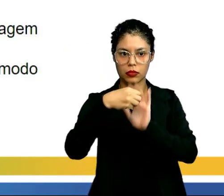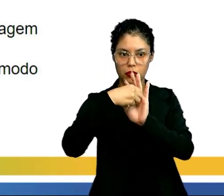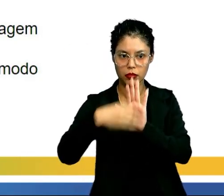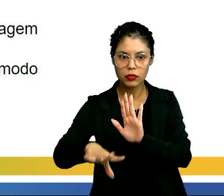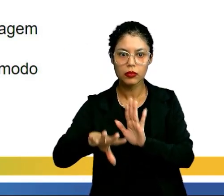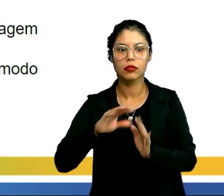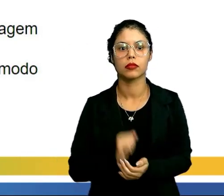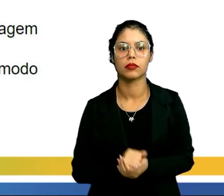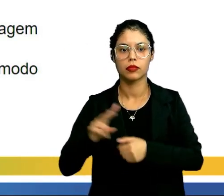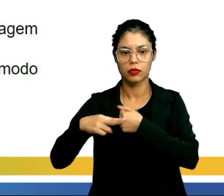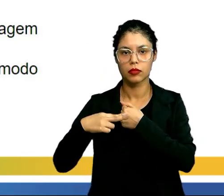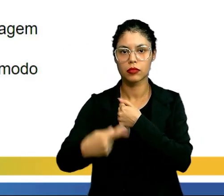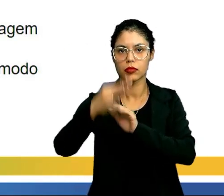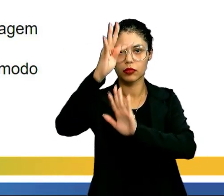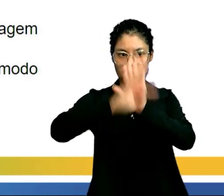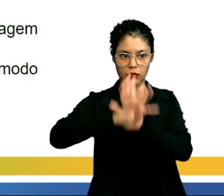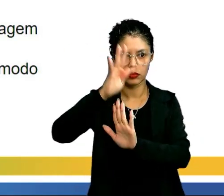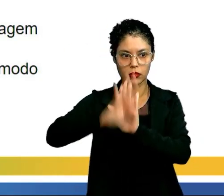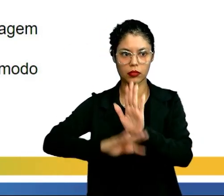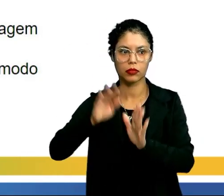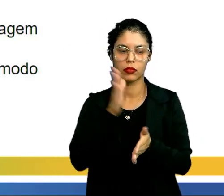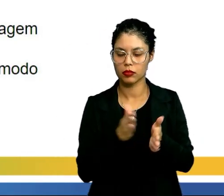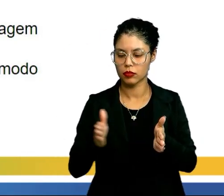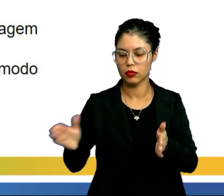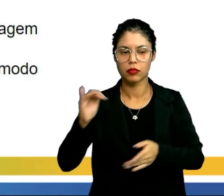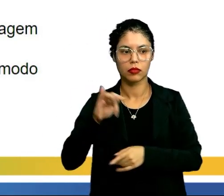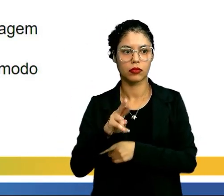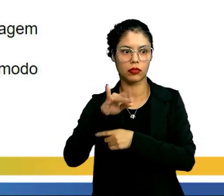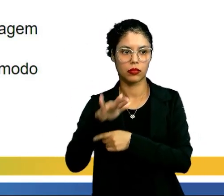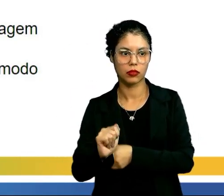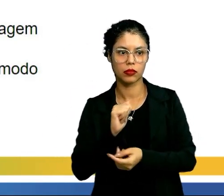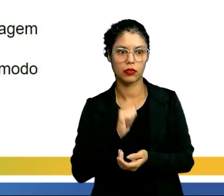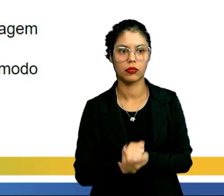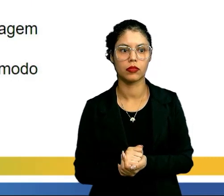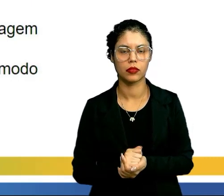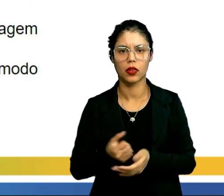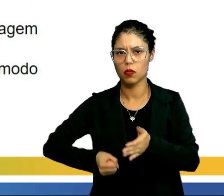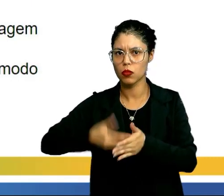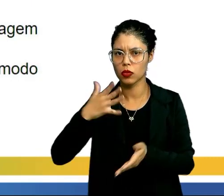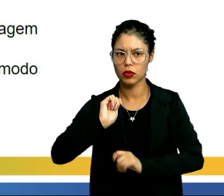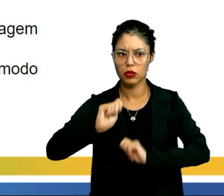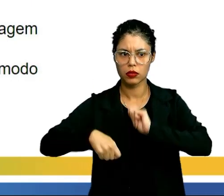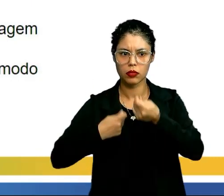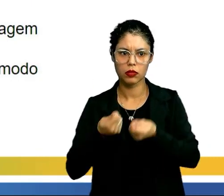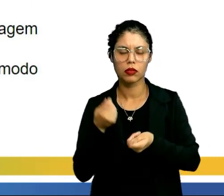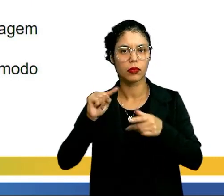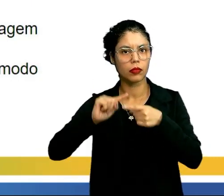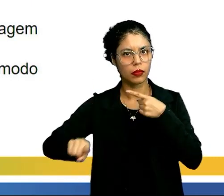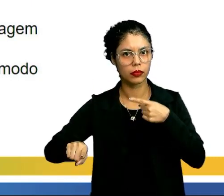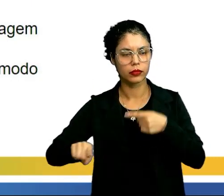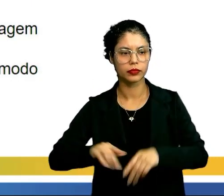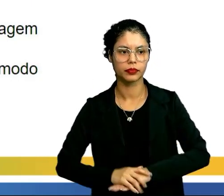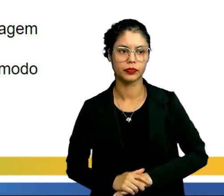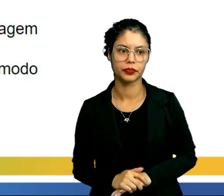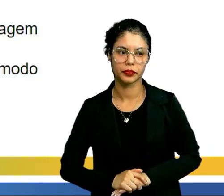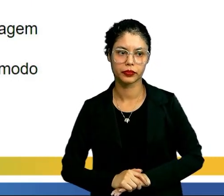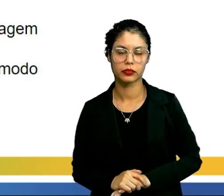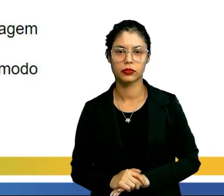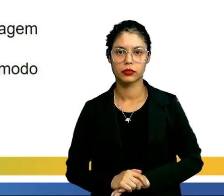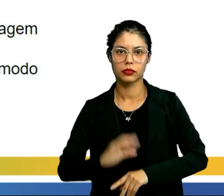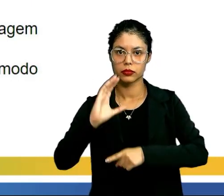mosquito transmissor, o uso de sequências textuais injuntivas e o excesso de símbolos de